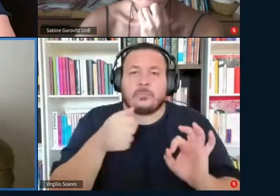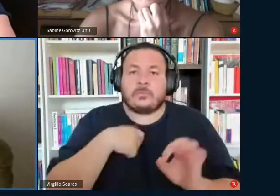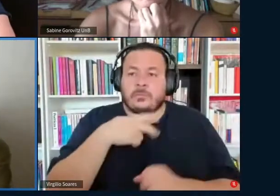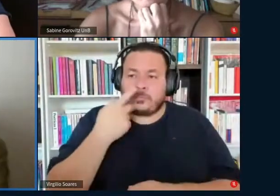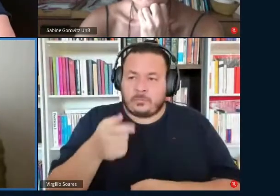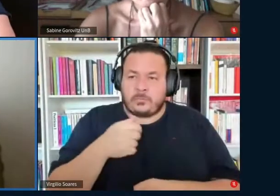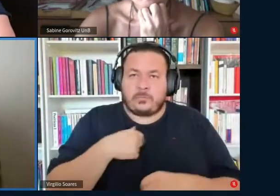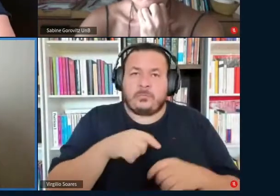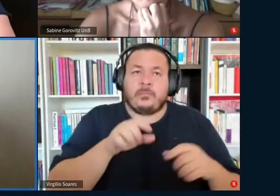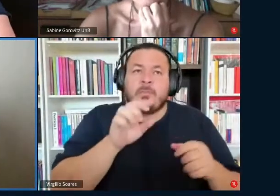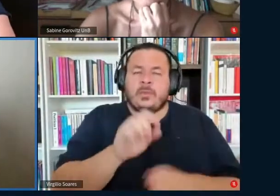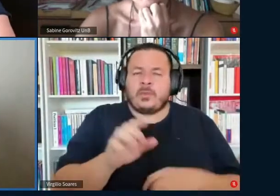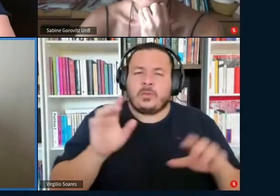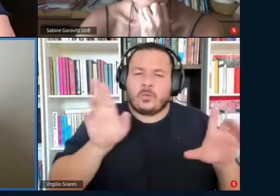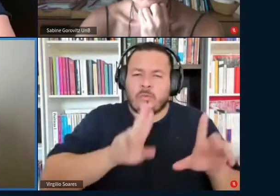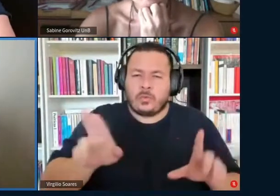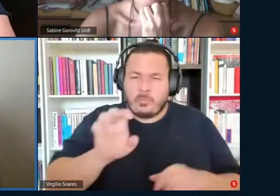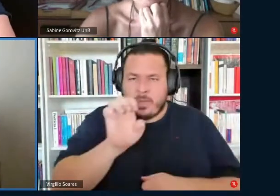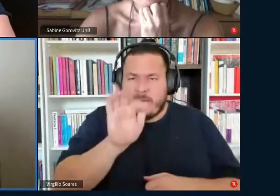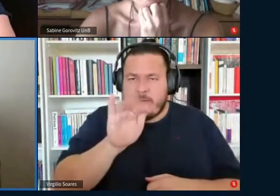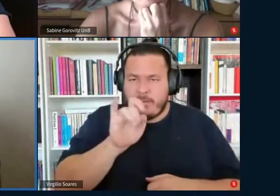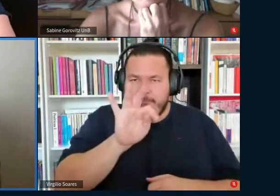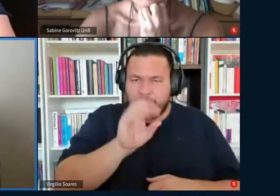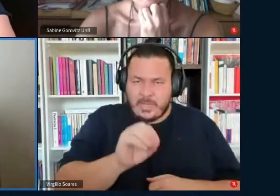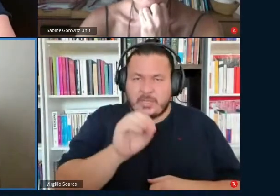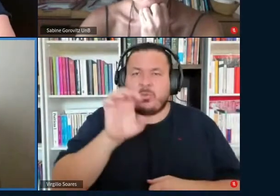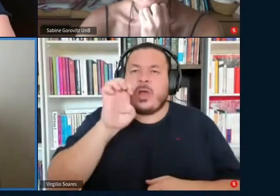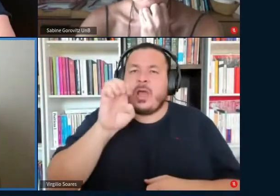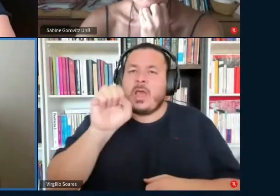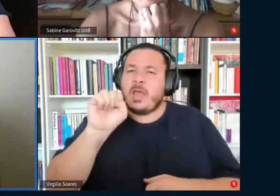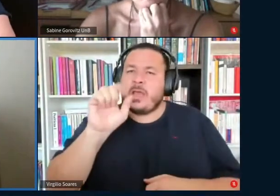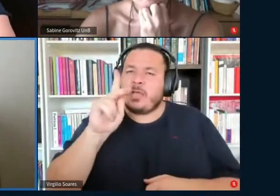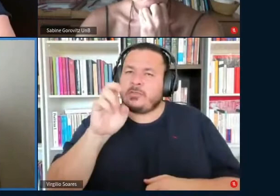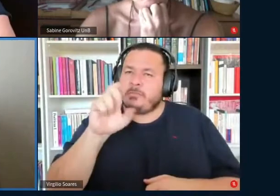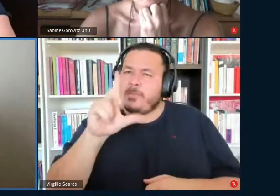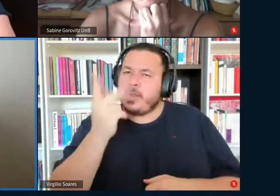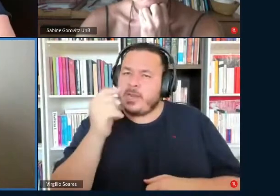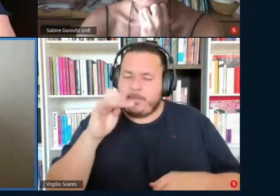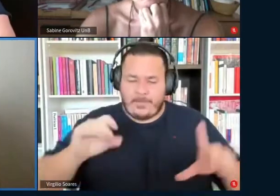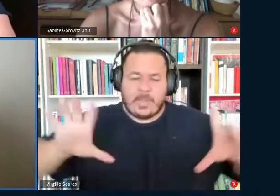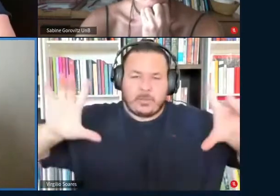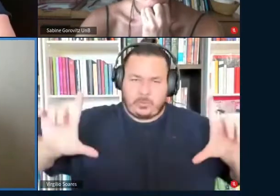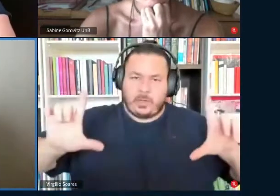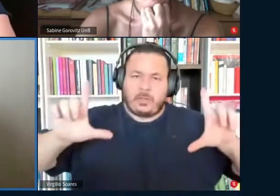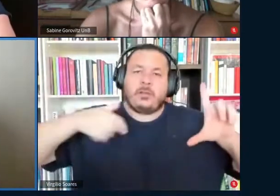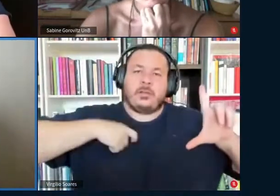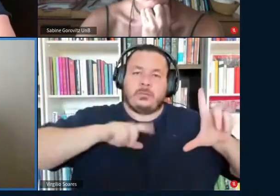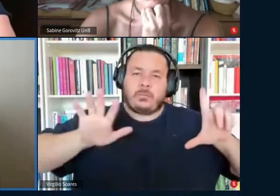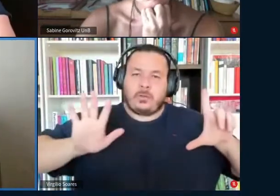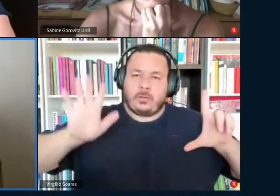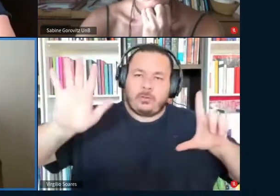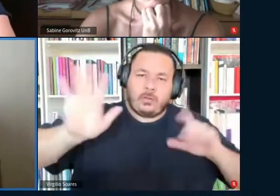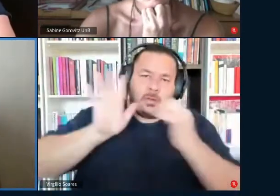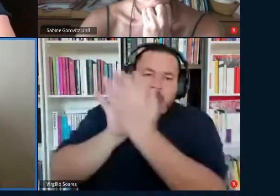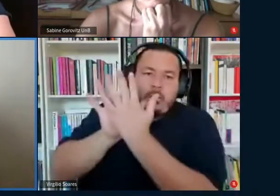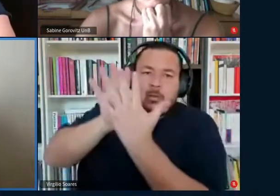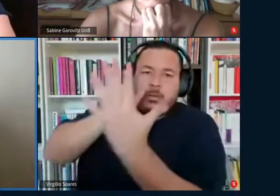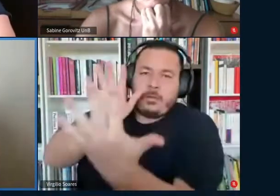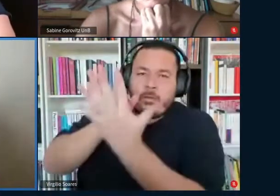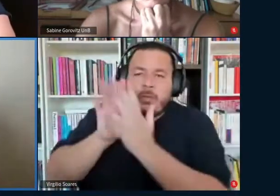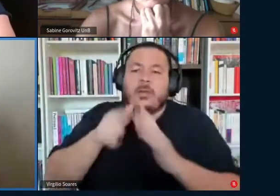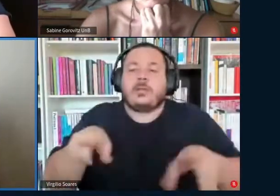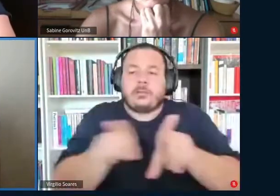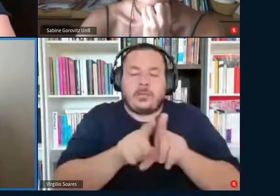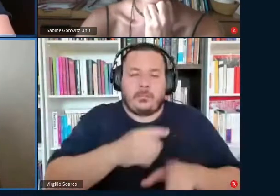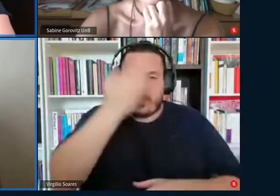de efeito de espelhamento, eu tenho falado disso em alguns espaços, e que eu tenho chamado, até anotei aqui, de eixo narrativo e eixo de sinalização,